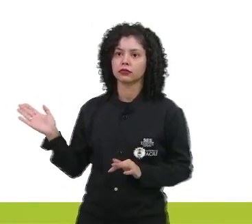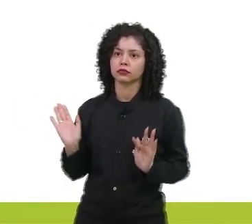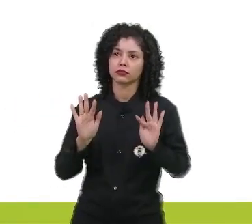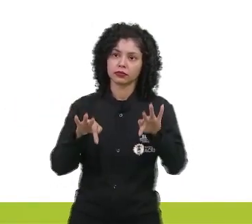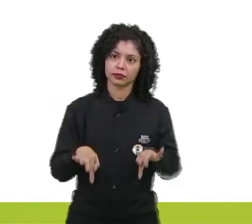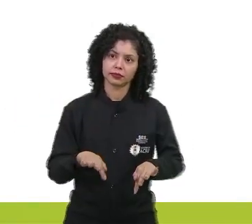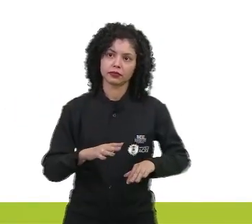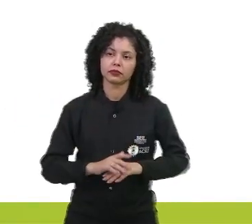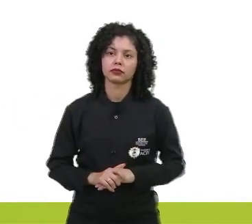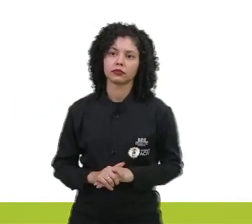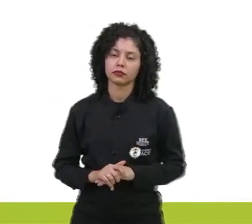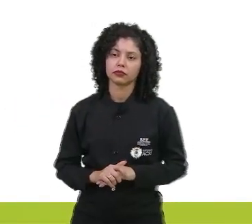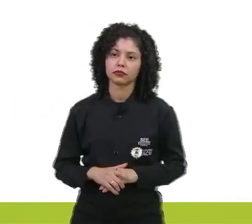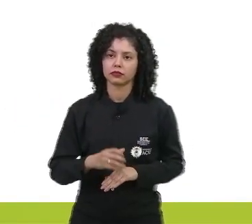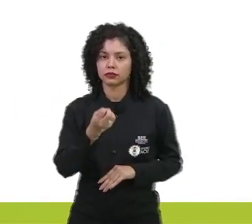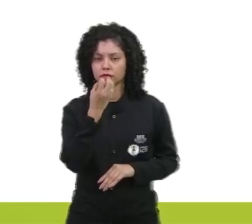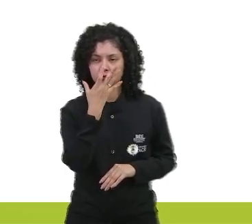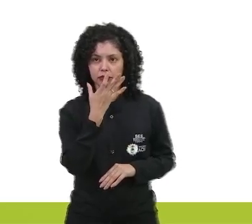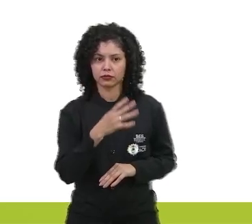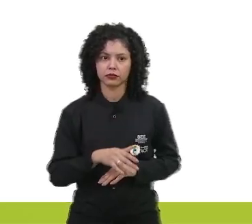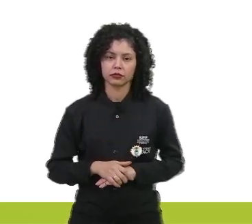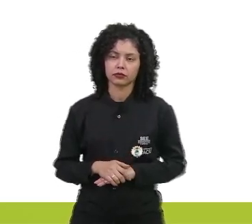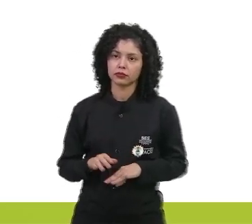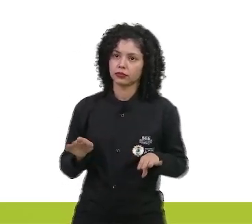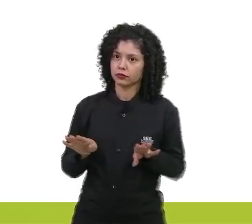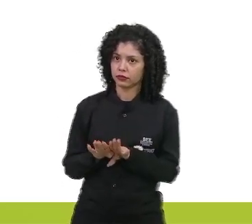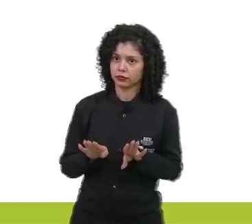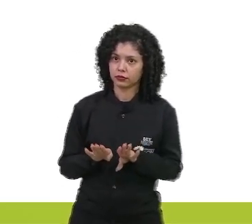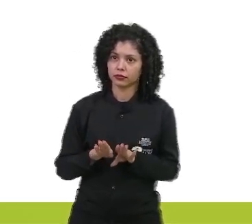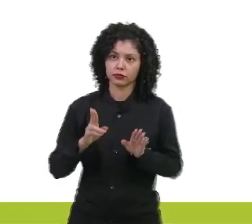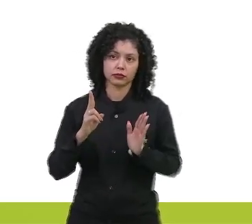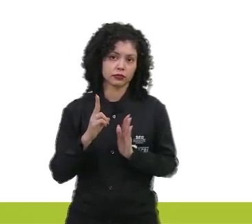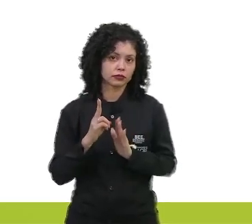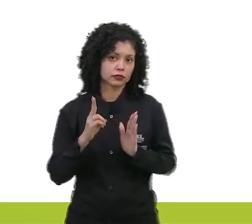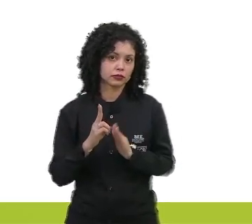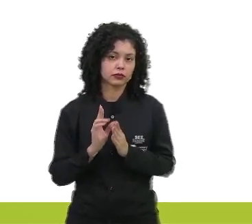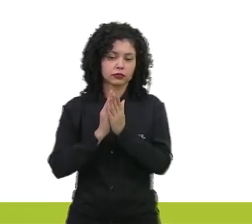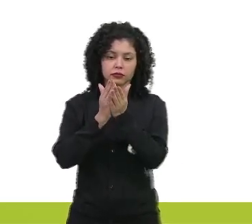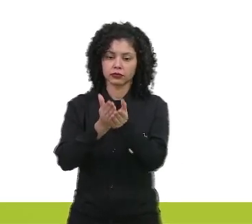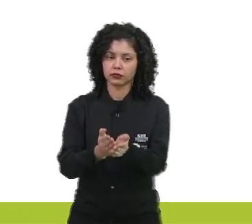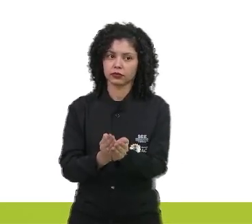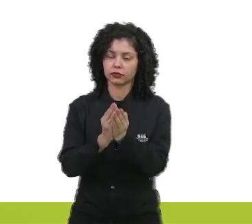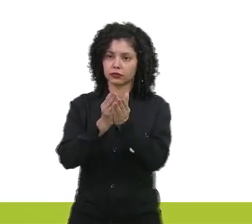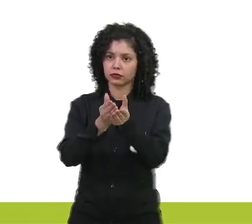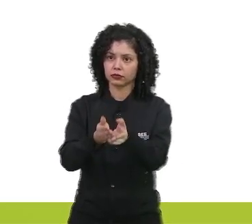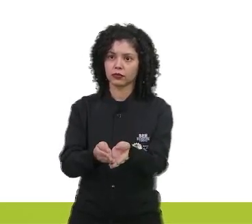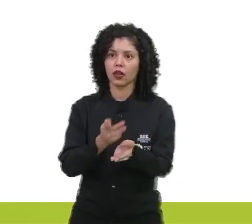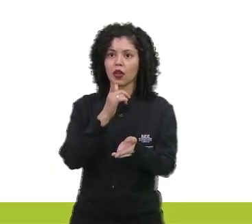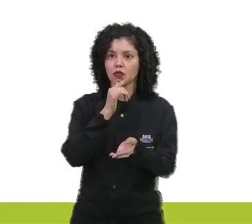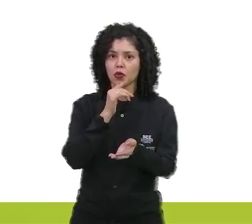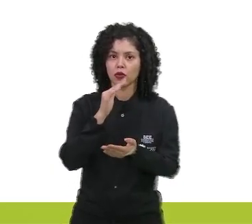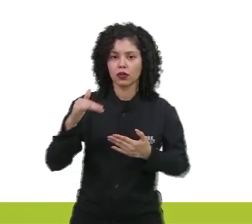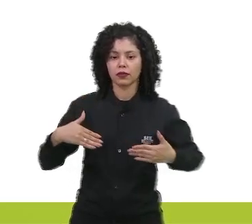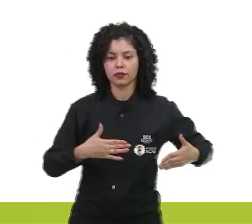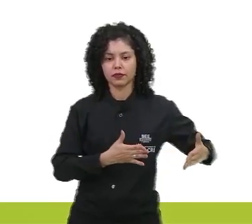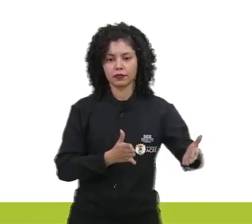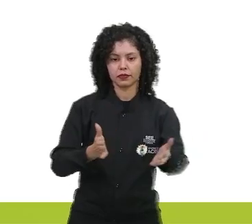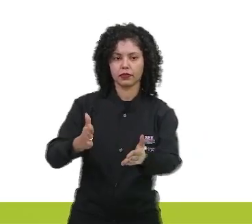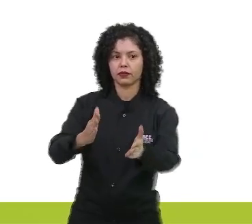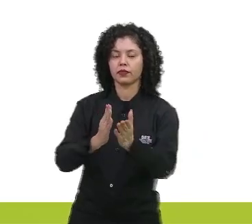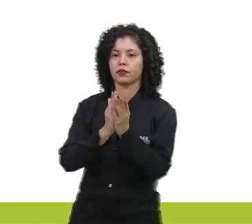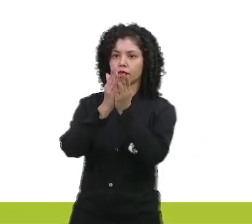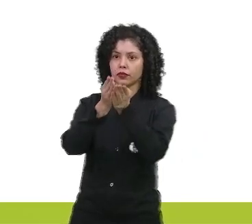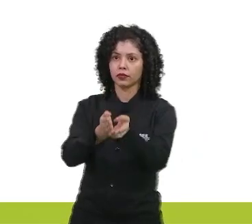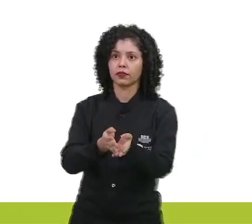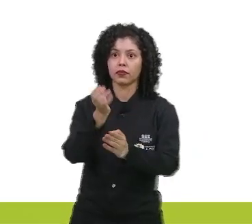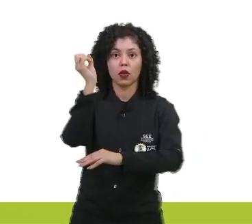finalizar, que é uma fotografia também de índios navegando sobre o rio. Aí ele utiliza uma proposta de luz